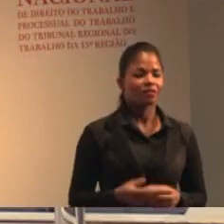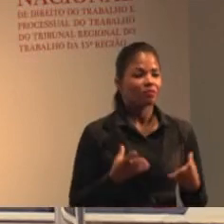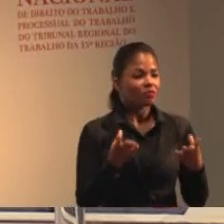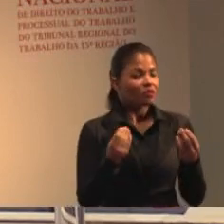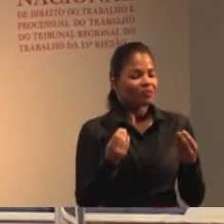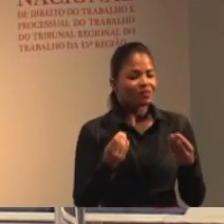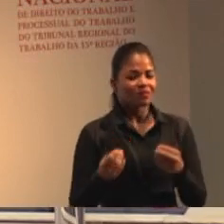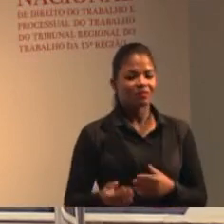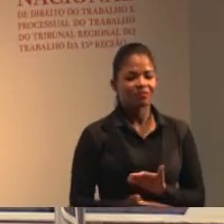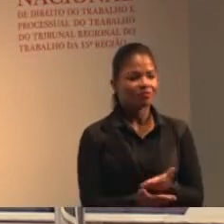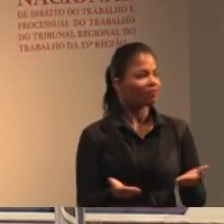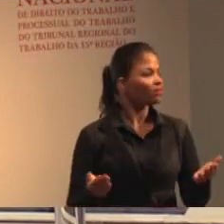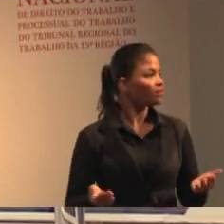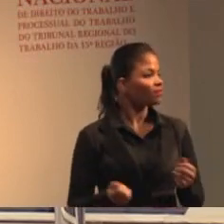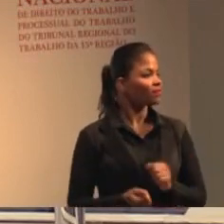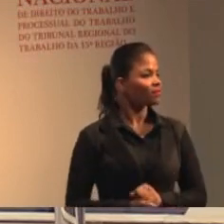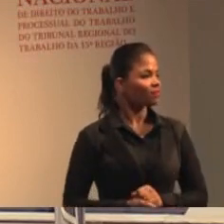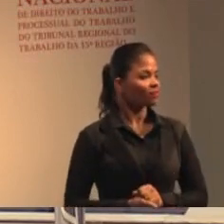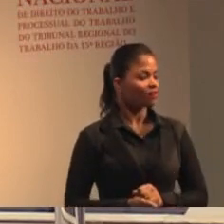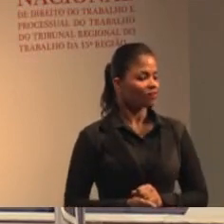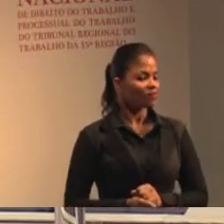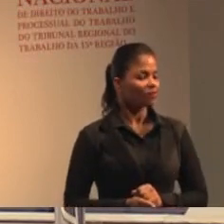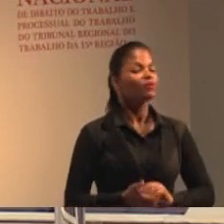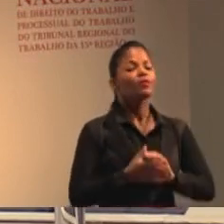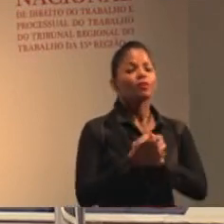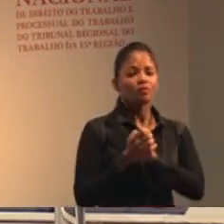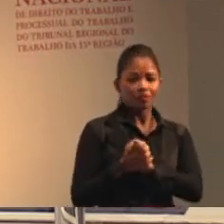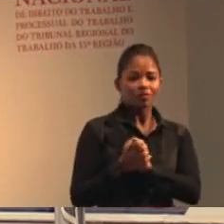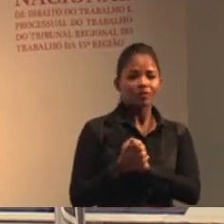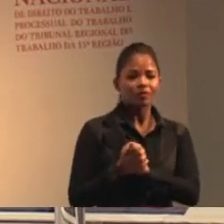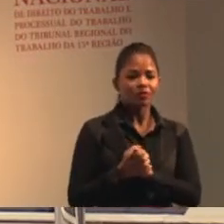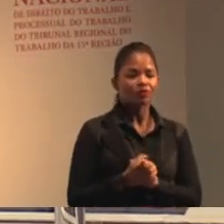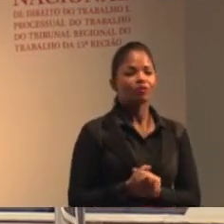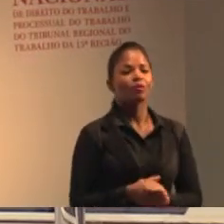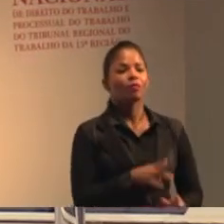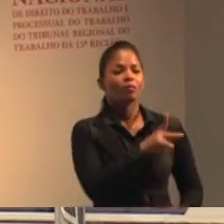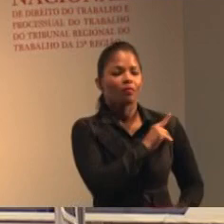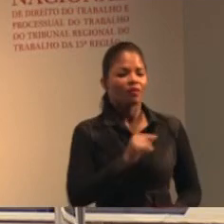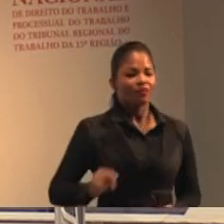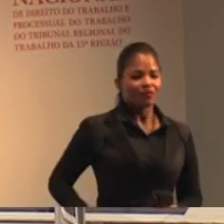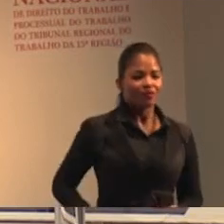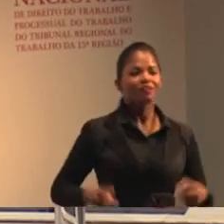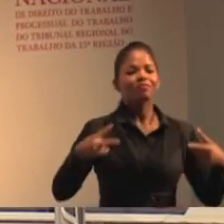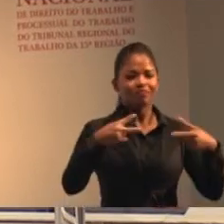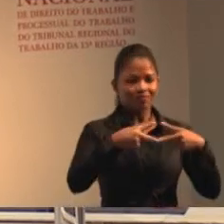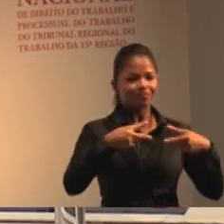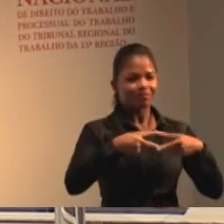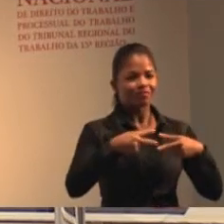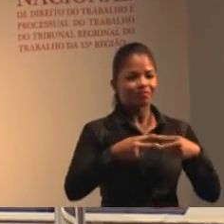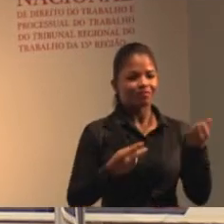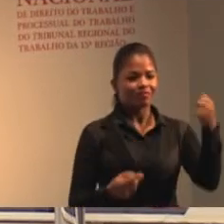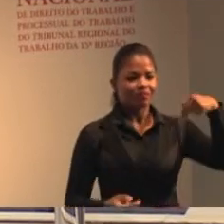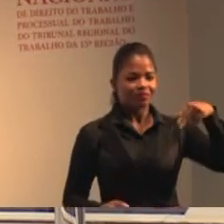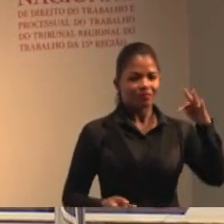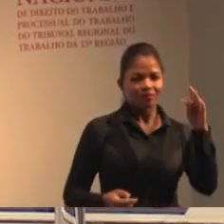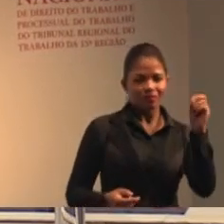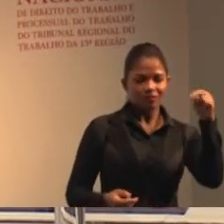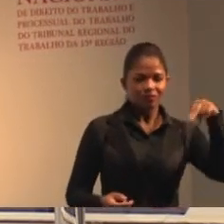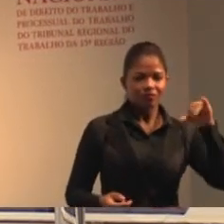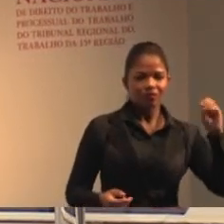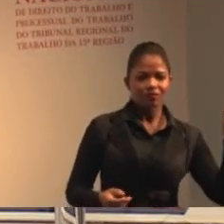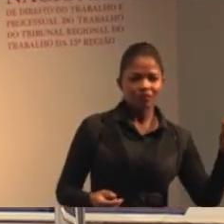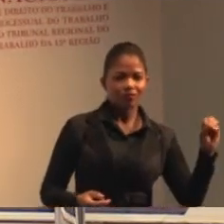muito prestígio a este evento. Cumprimento o senhor prefeito municipal de Paulínia, Antônio Miguel